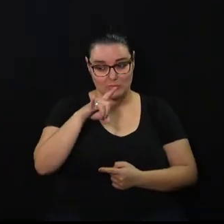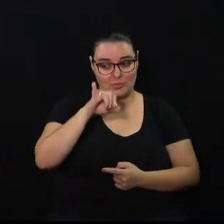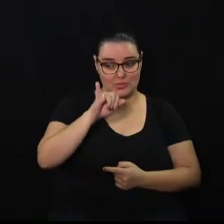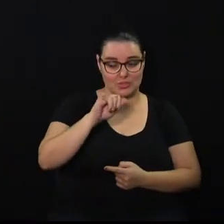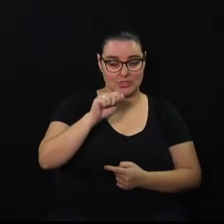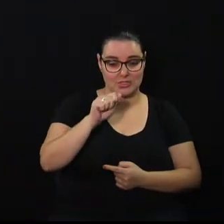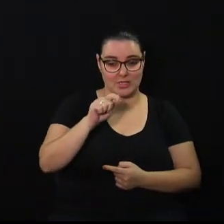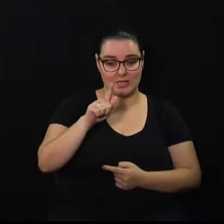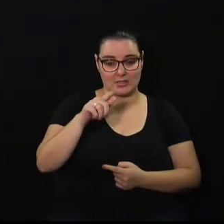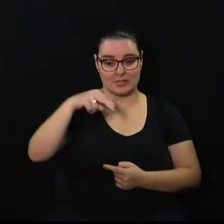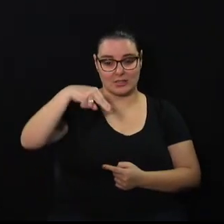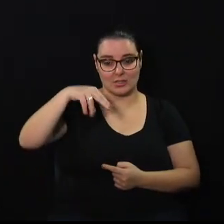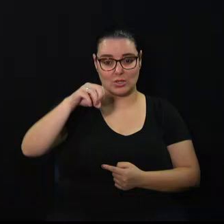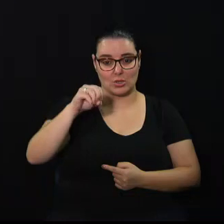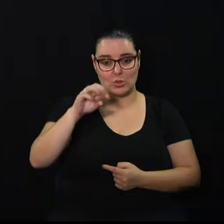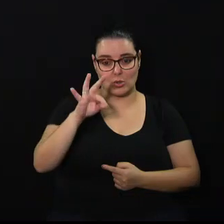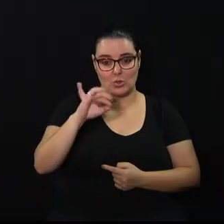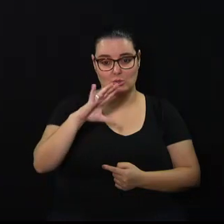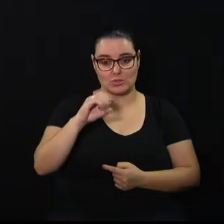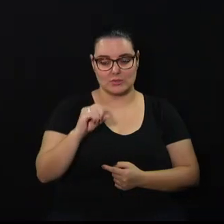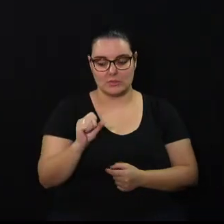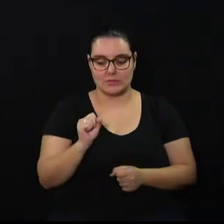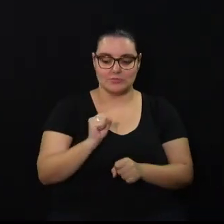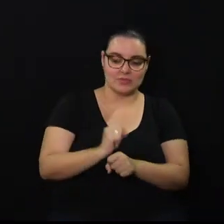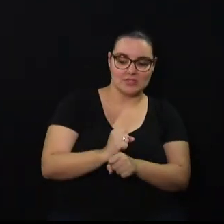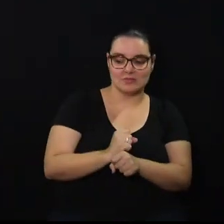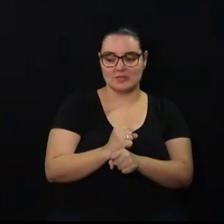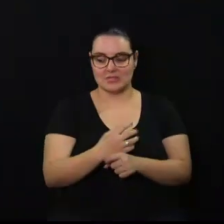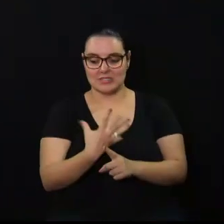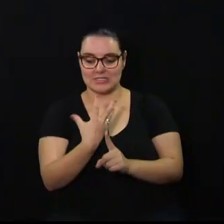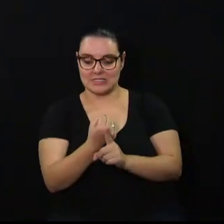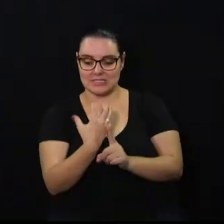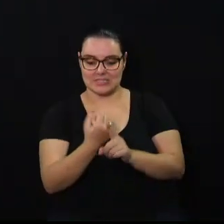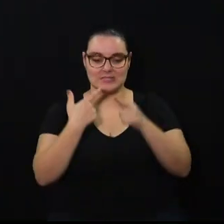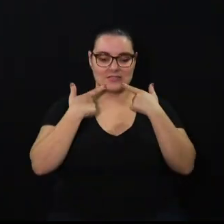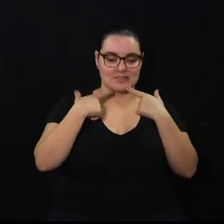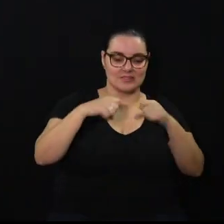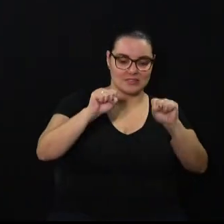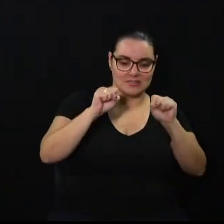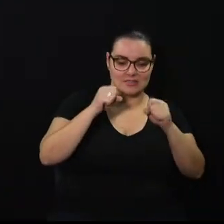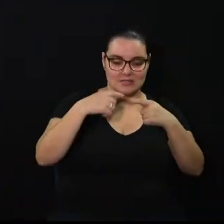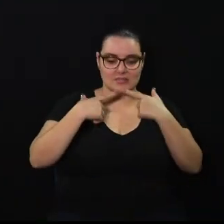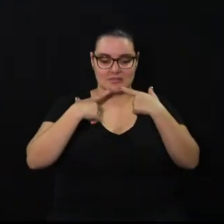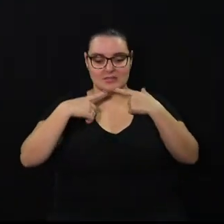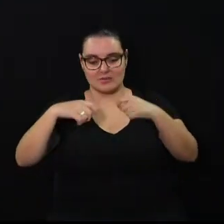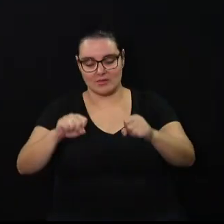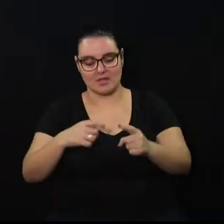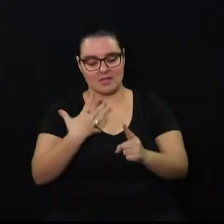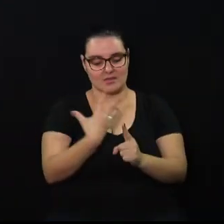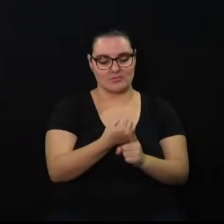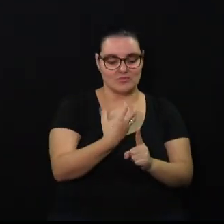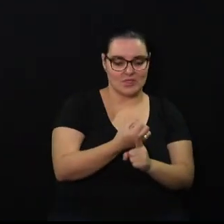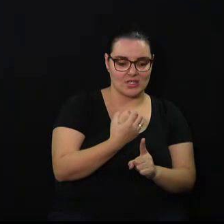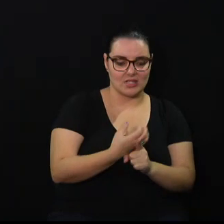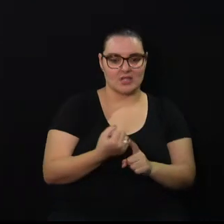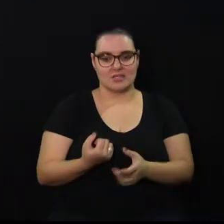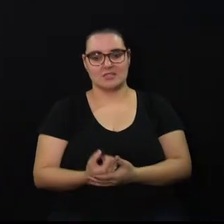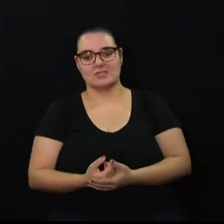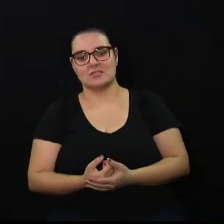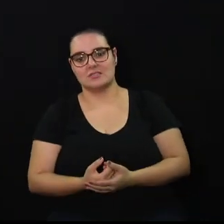nem é e fica esperando a aquisição de linguagem fica esperando socializar com os amigos fica esperando pra